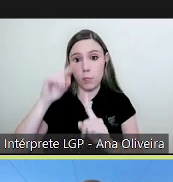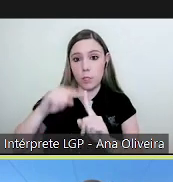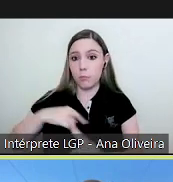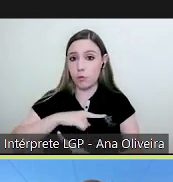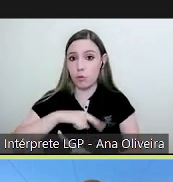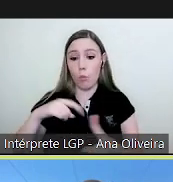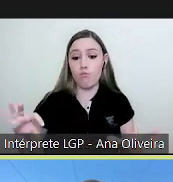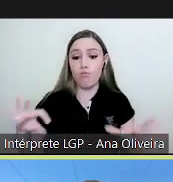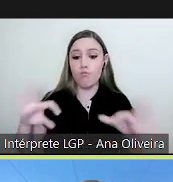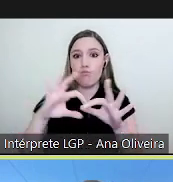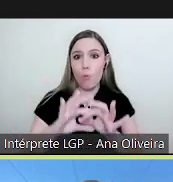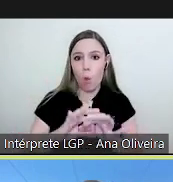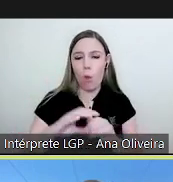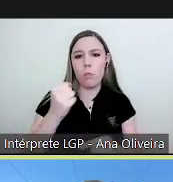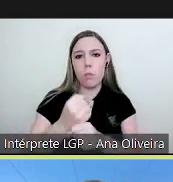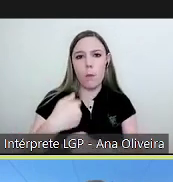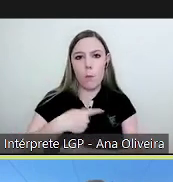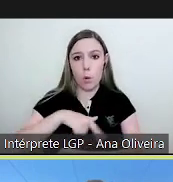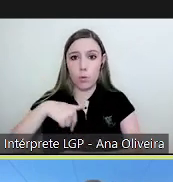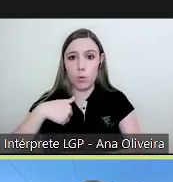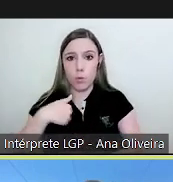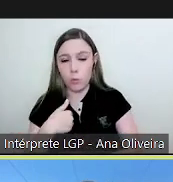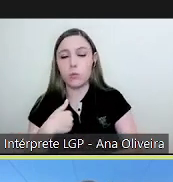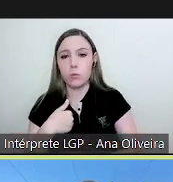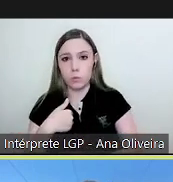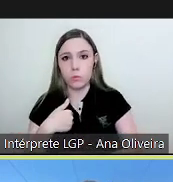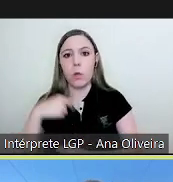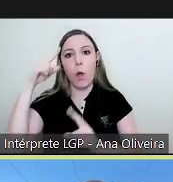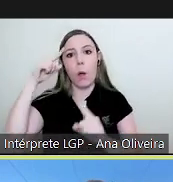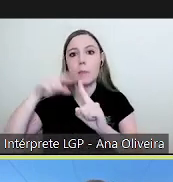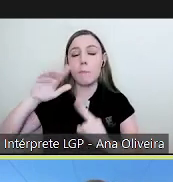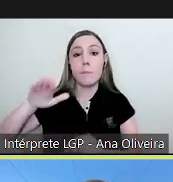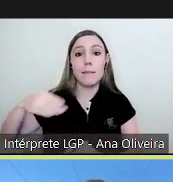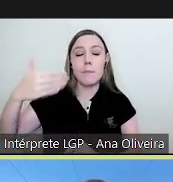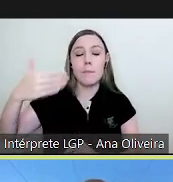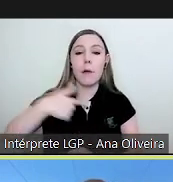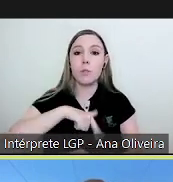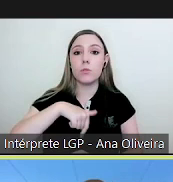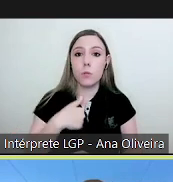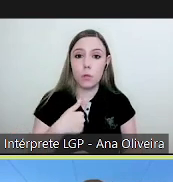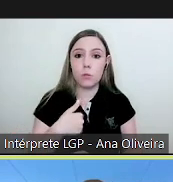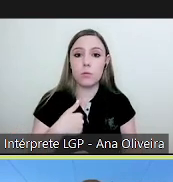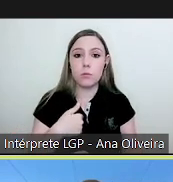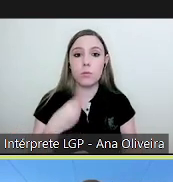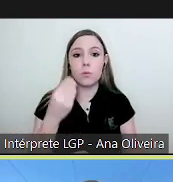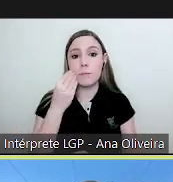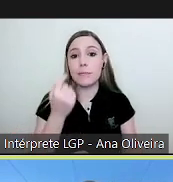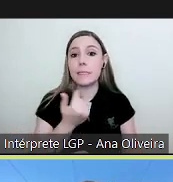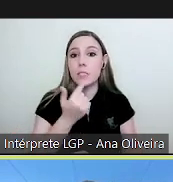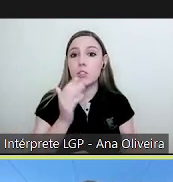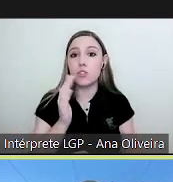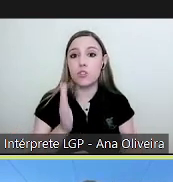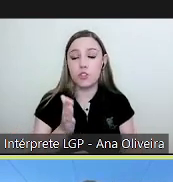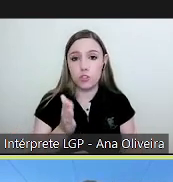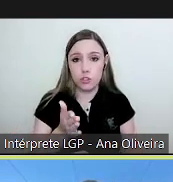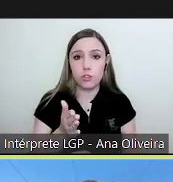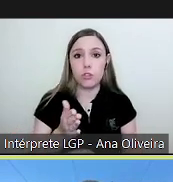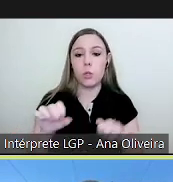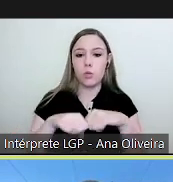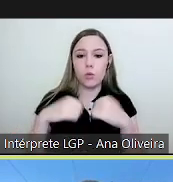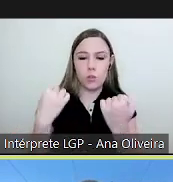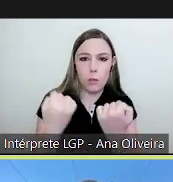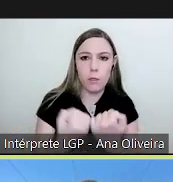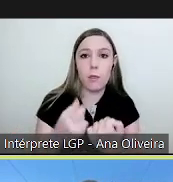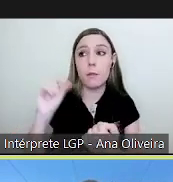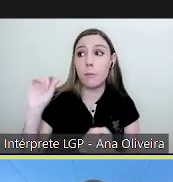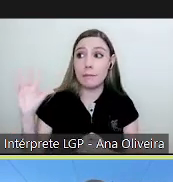às nossas atividades e aos nossos eixos principais, como eu referi, pela sociedade e pelo clima e pela